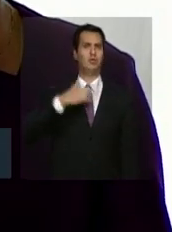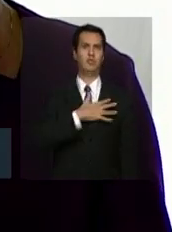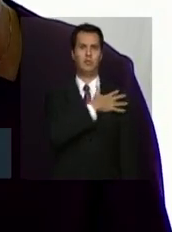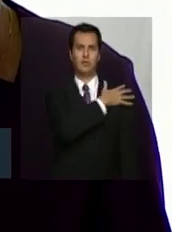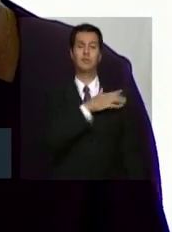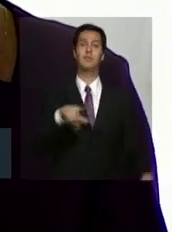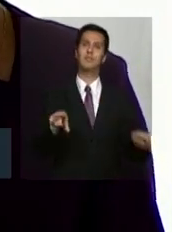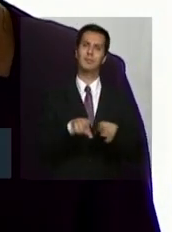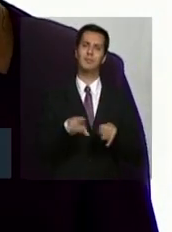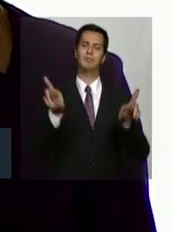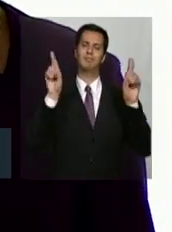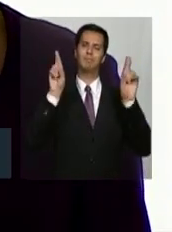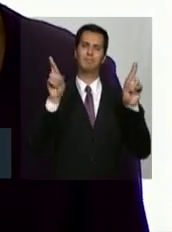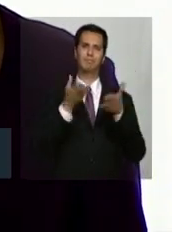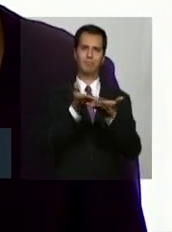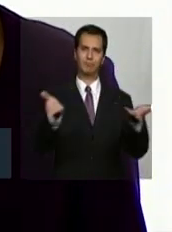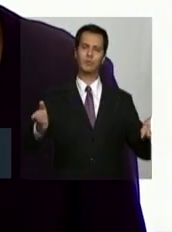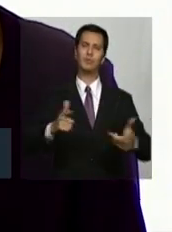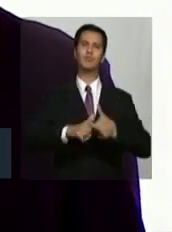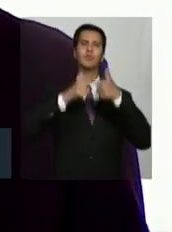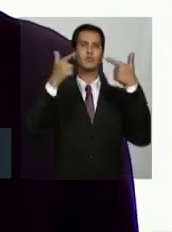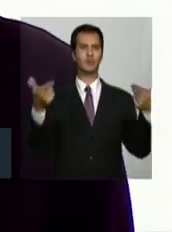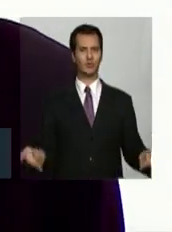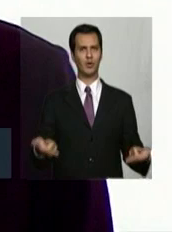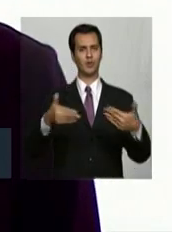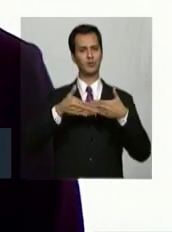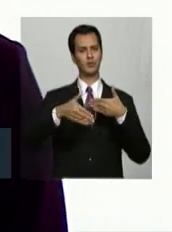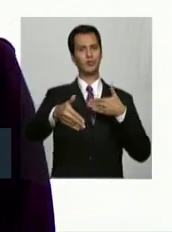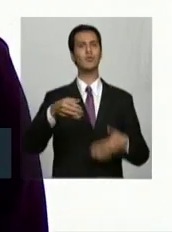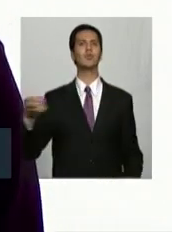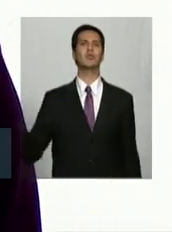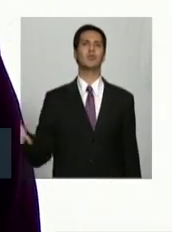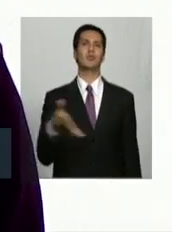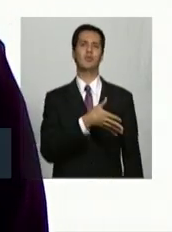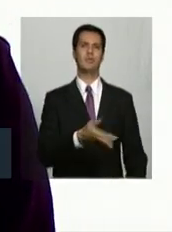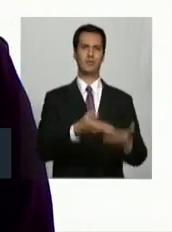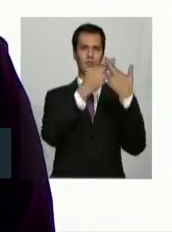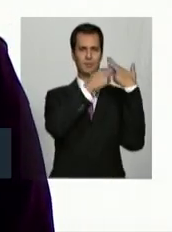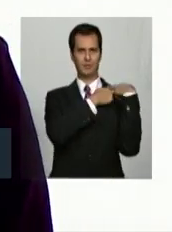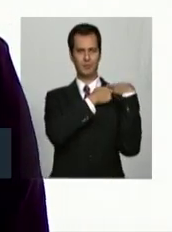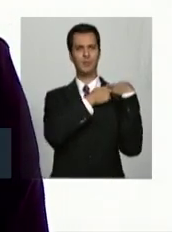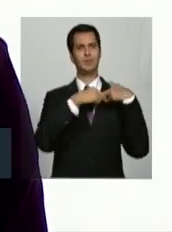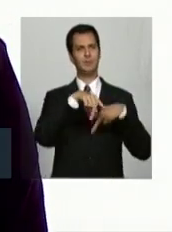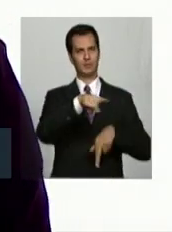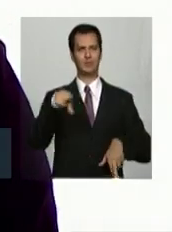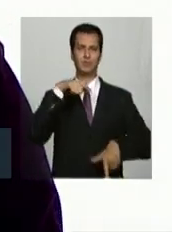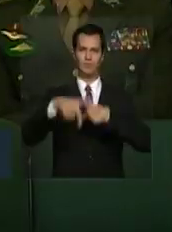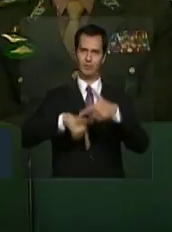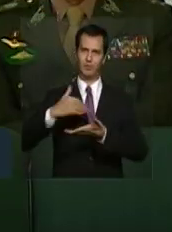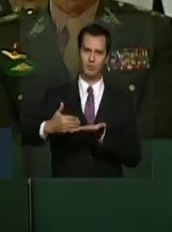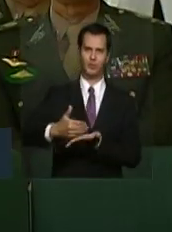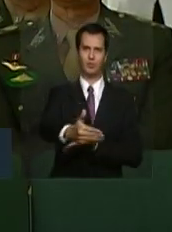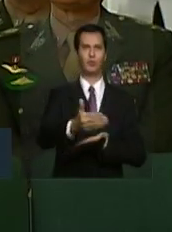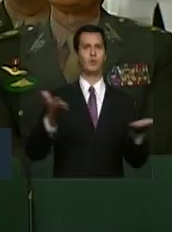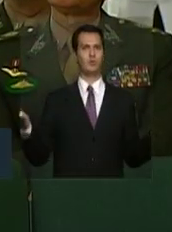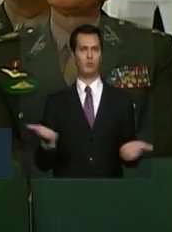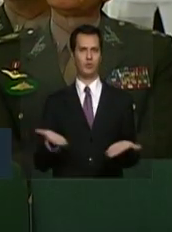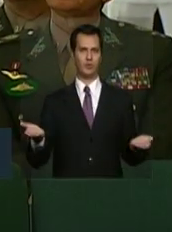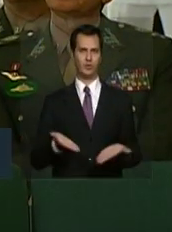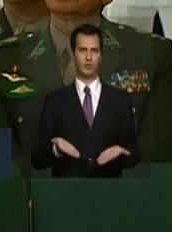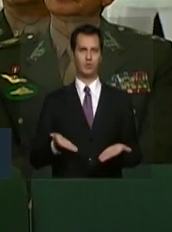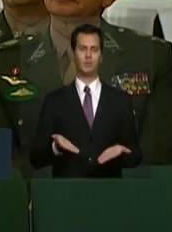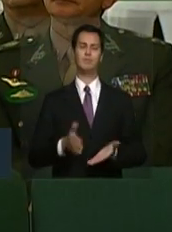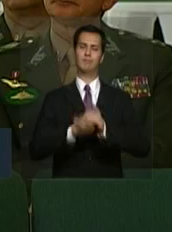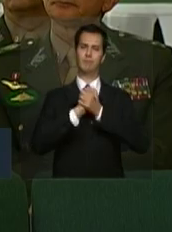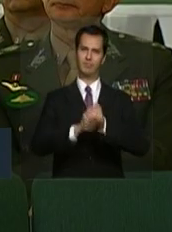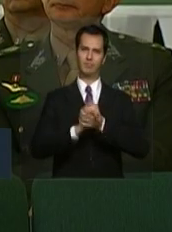e desejo-lhes sucesso nas novas e importantes responsabilidades que assumem a partir de agora.